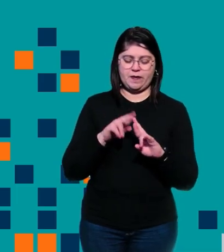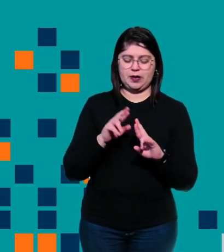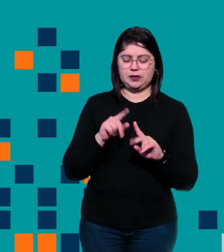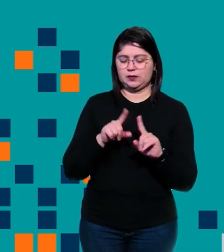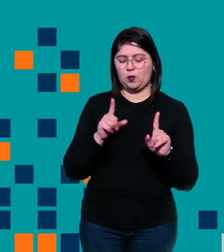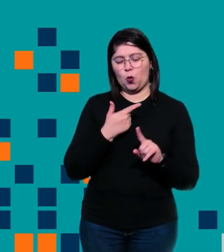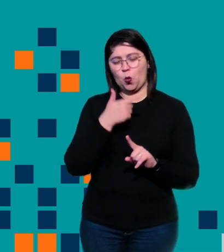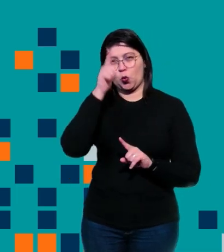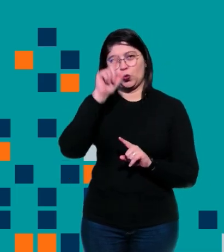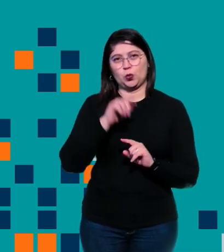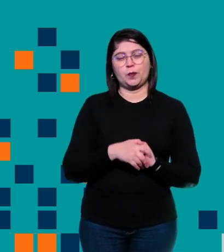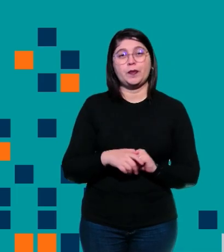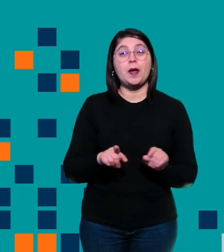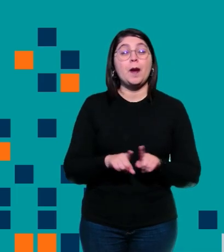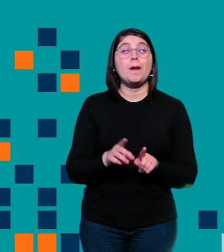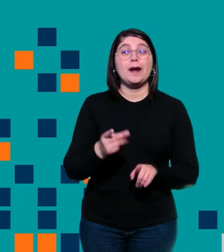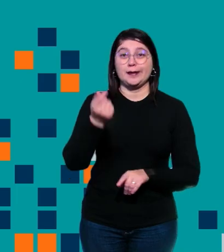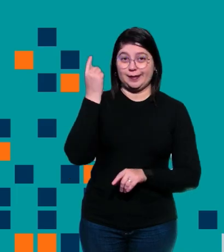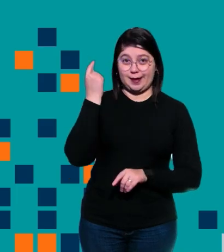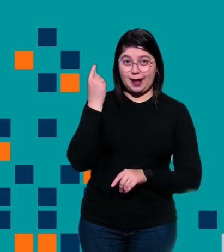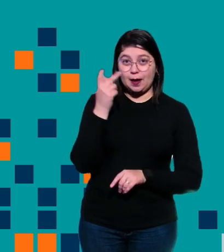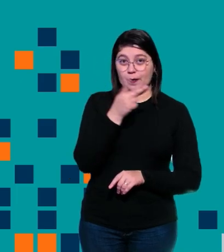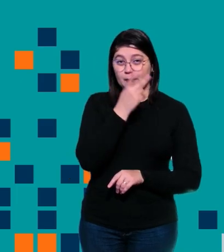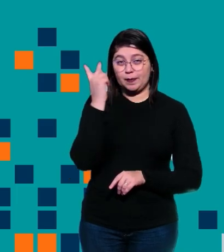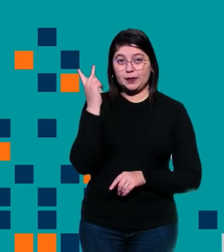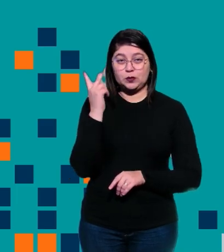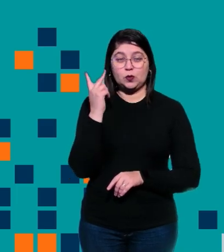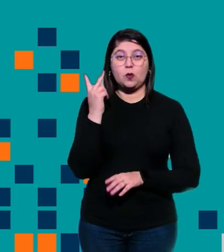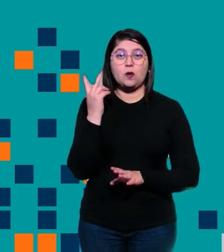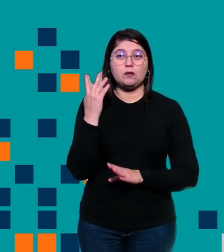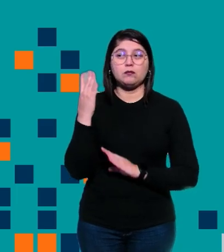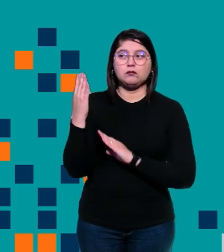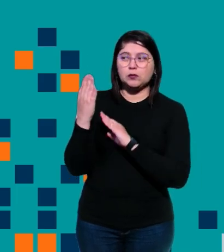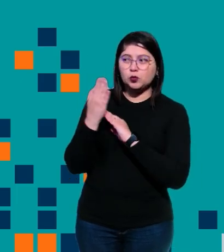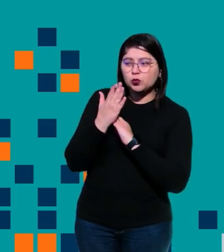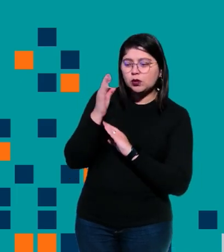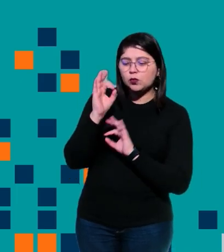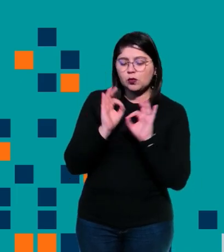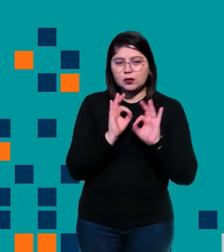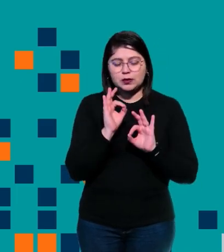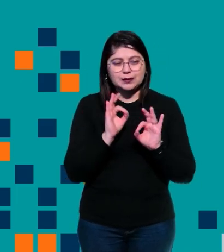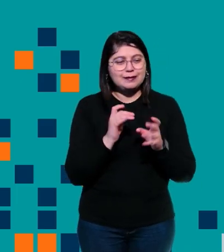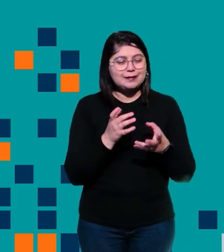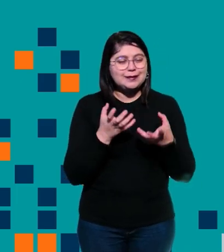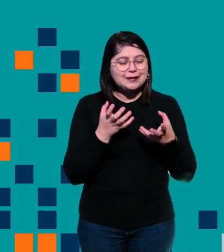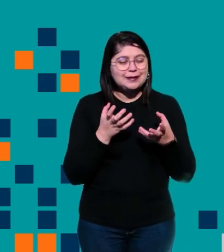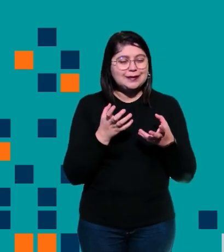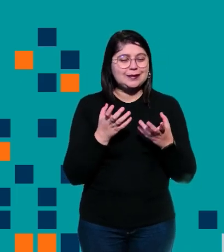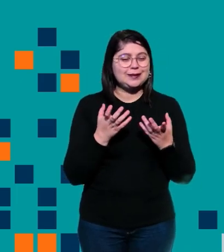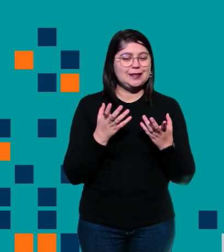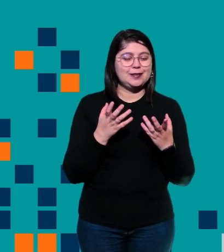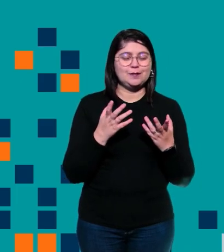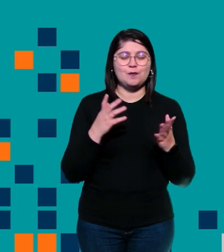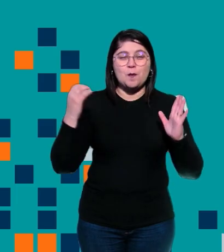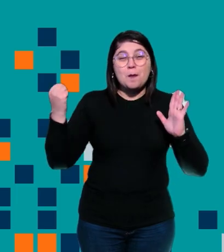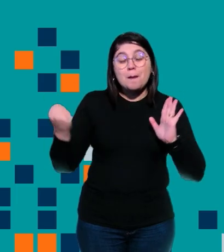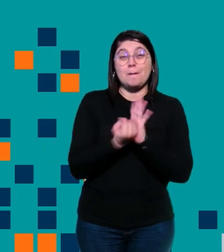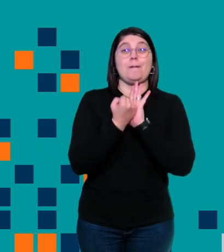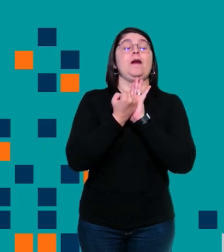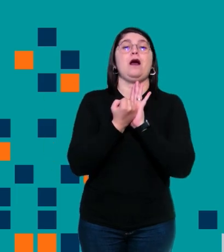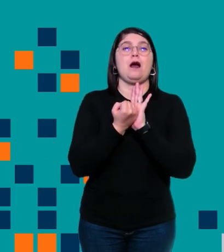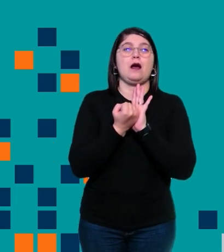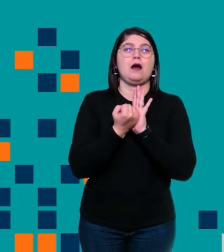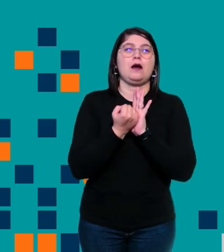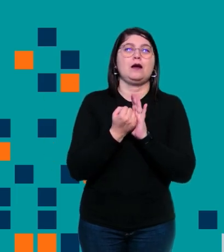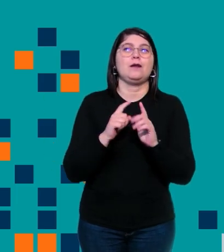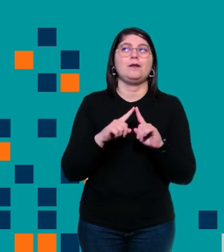Na época, todas as pessoas que estavam fazendo esse museu e ajudando a viabilizar, eles queriam que fosse um ícone. E a gente falou, porra,